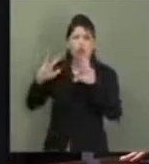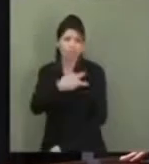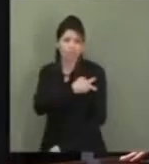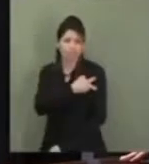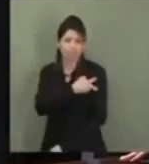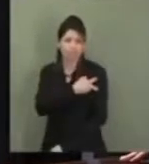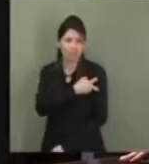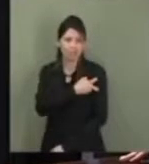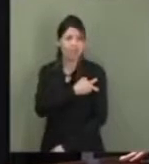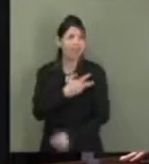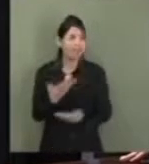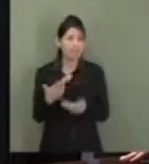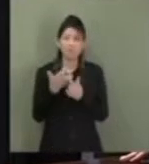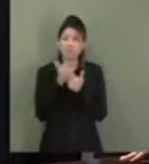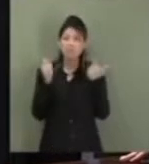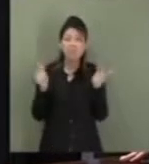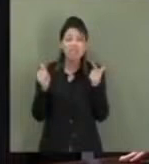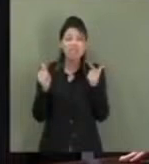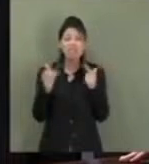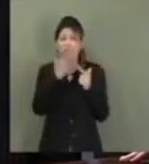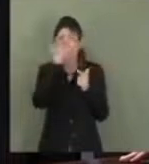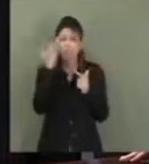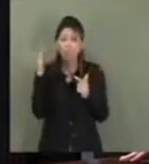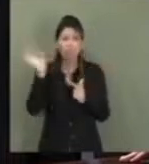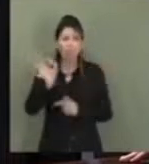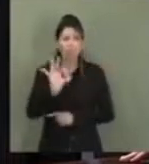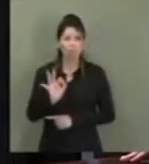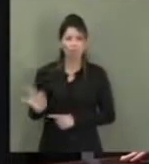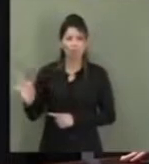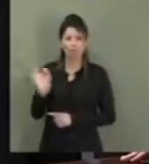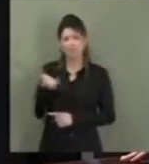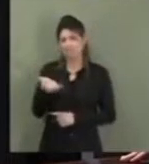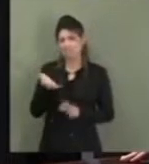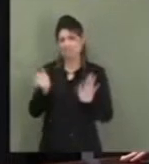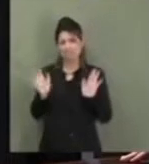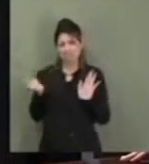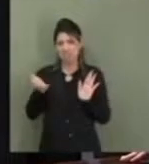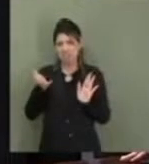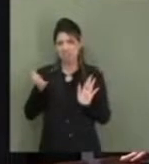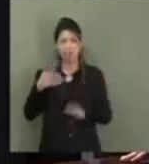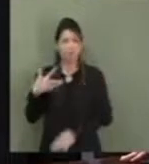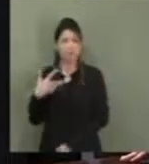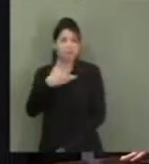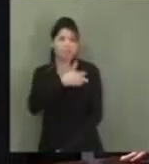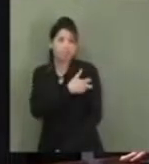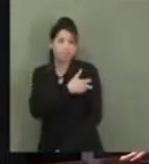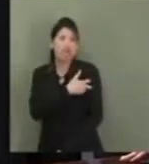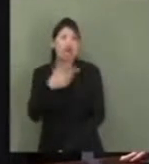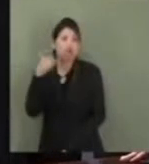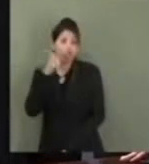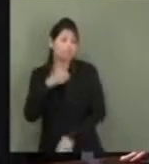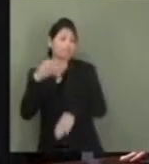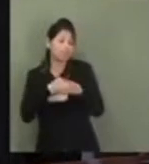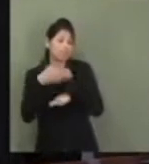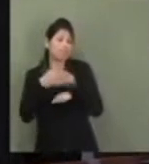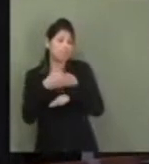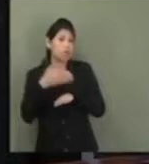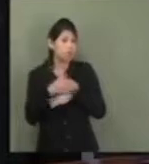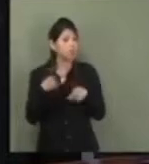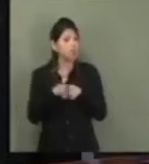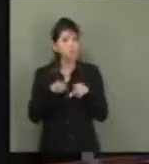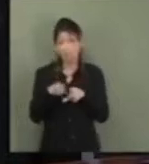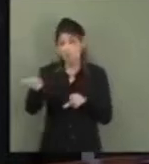todas. Não teve ninguém que quis tomar vacina nesse Brasil que não teve acesso à vacina. E foi a opção